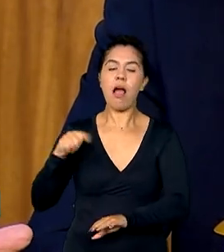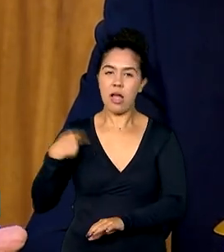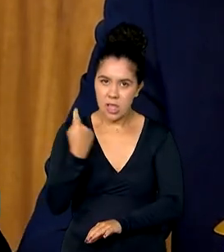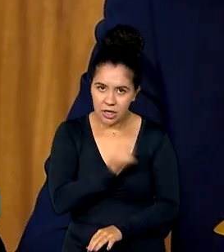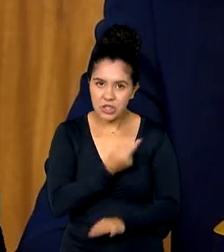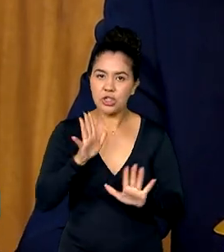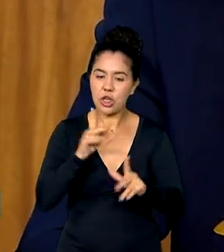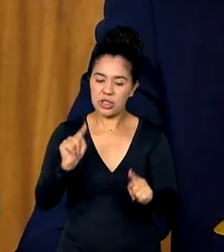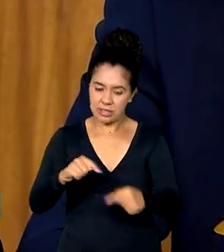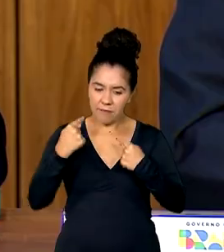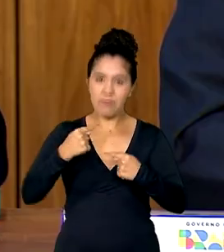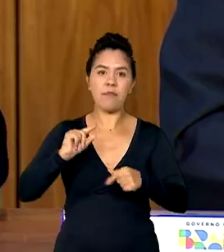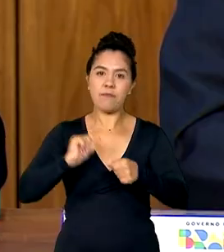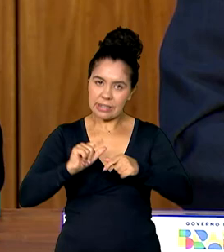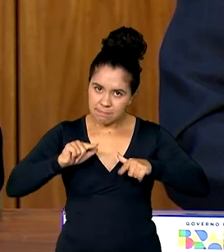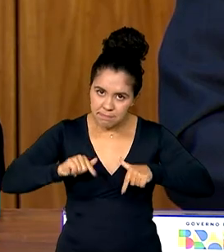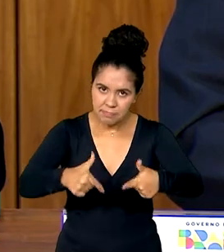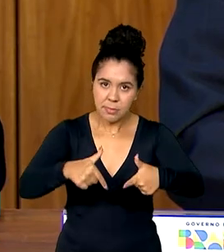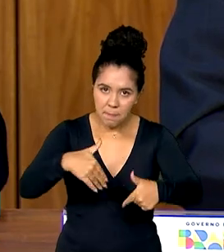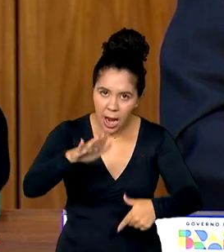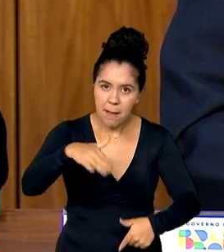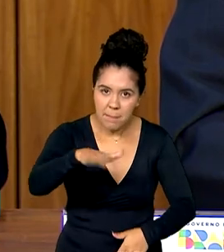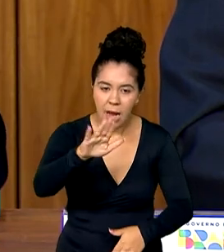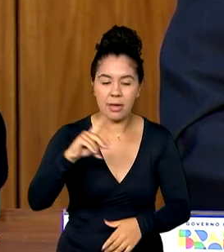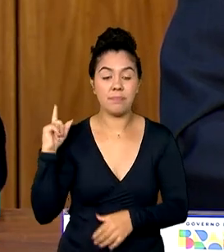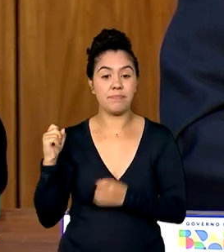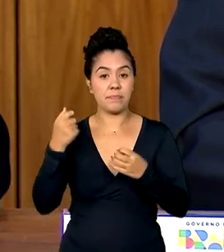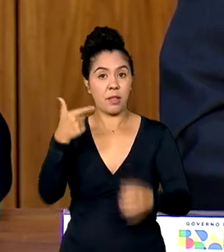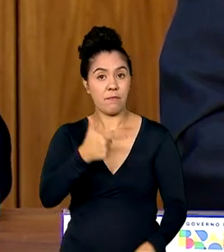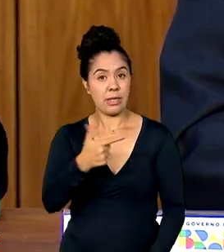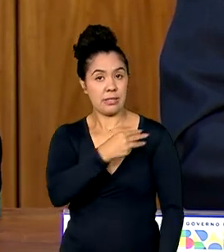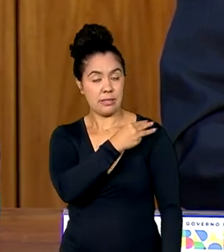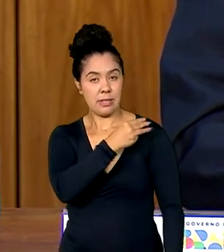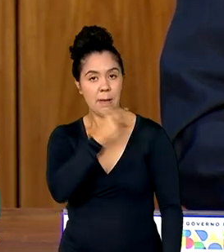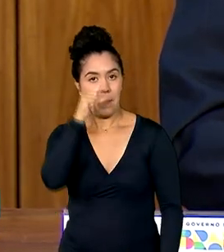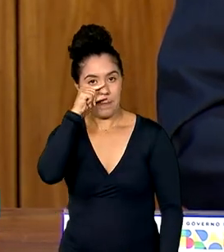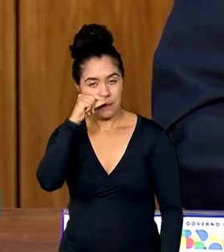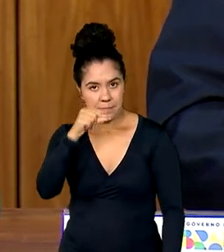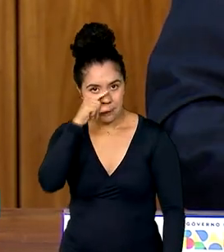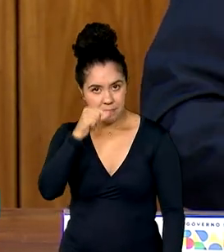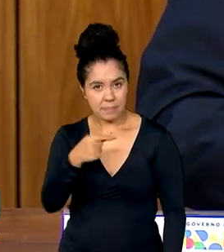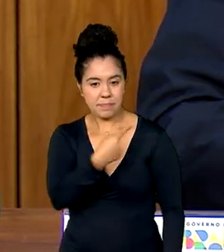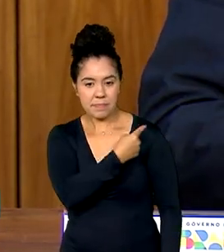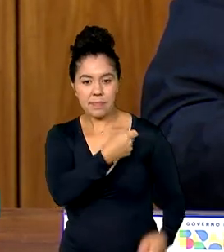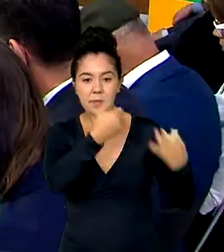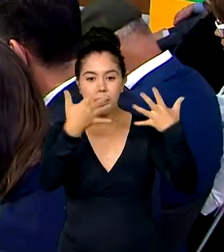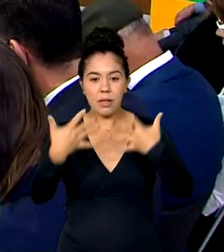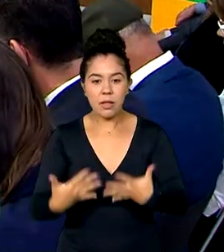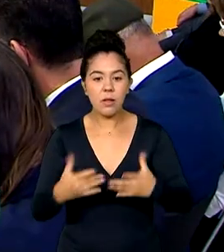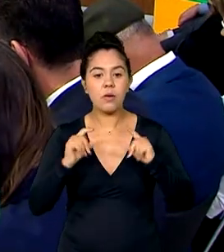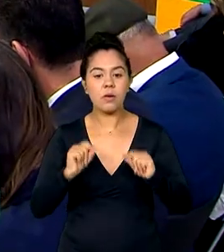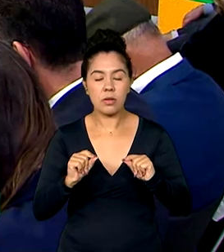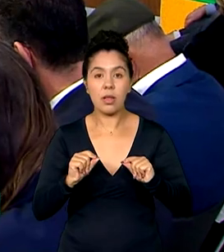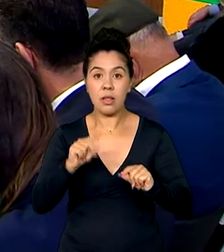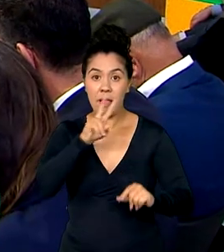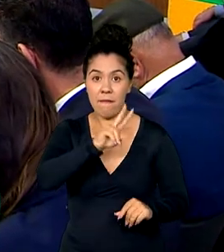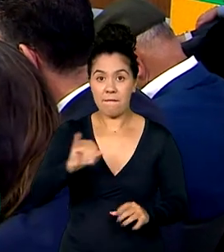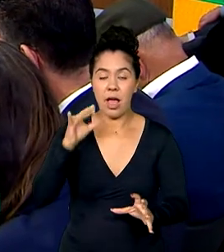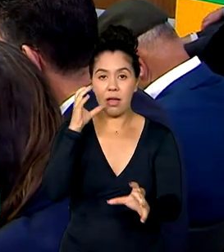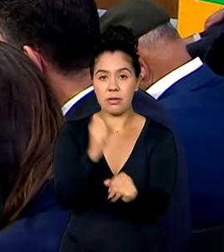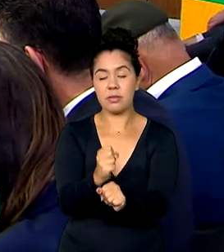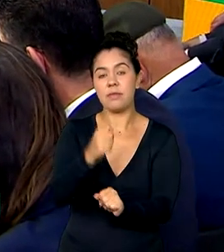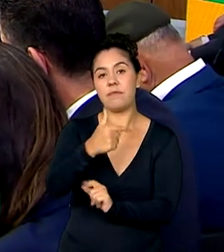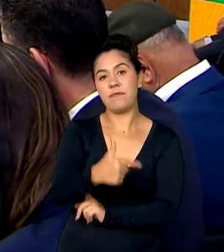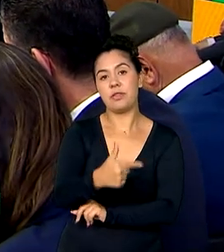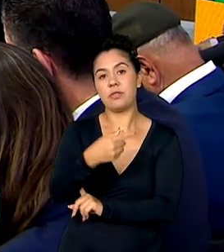desafiando a fazer mais. O vice-presidente Geraldo Alckmin destacou que as iniciativas vão atrair 24 bilhões